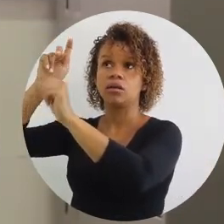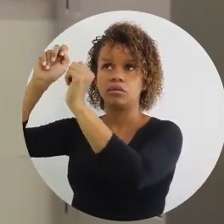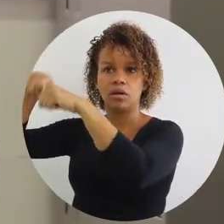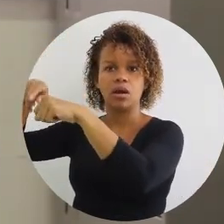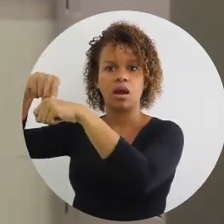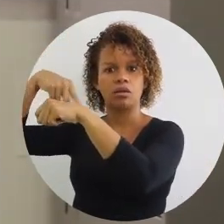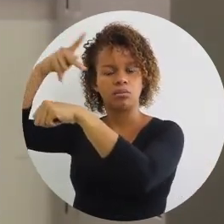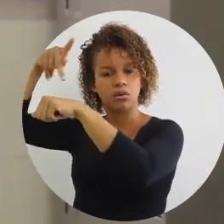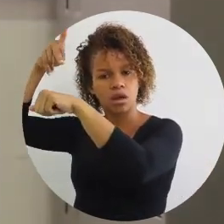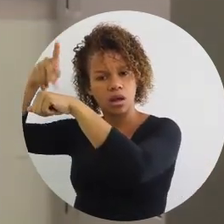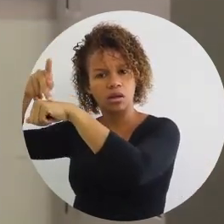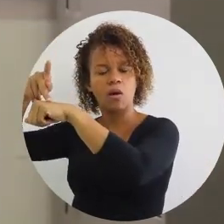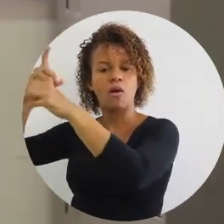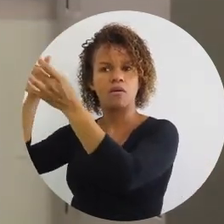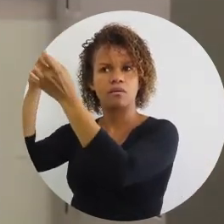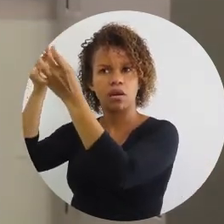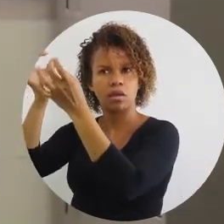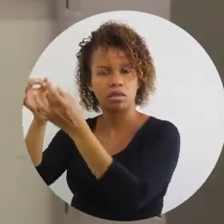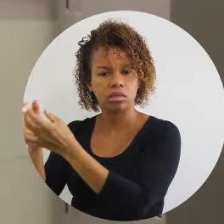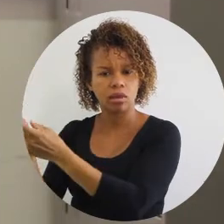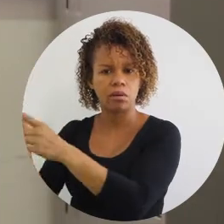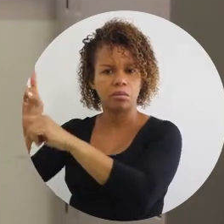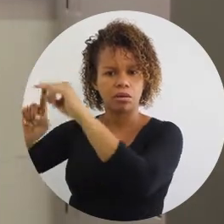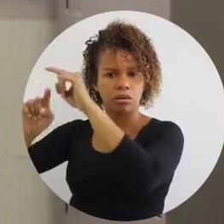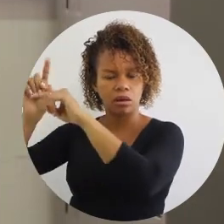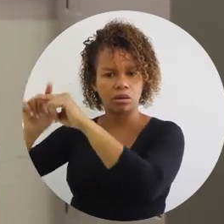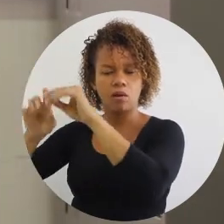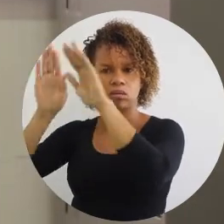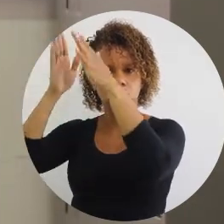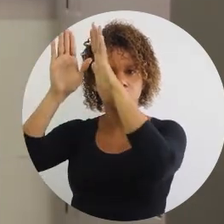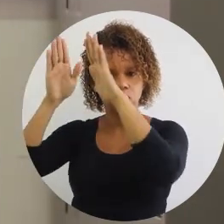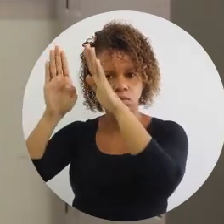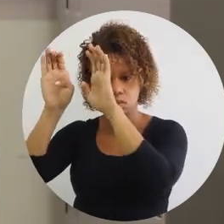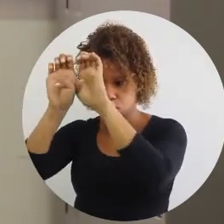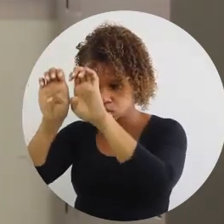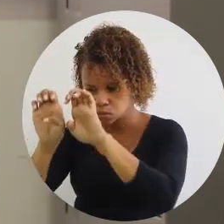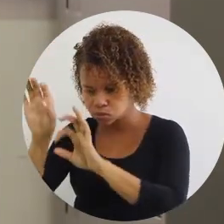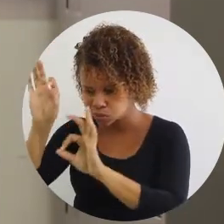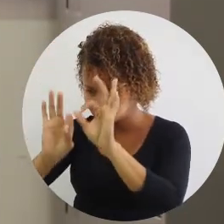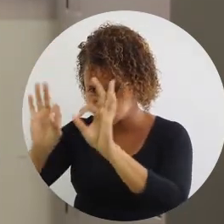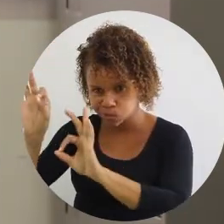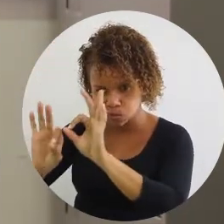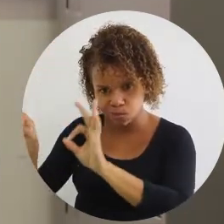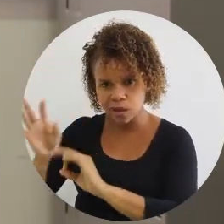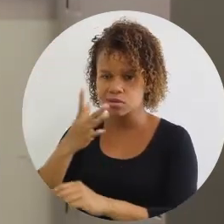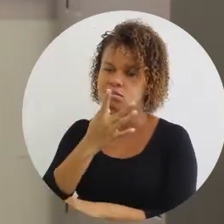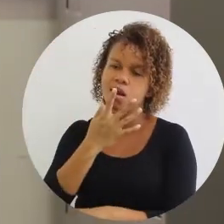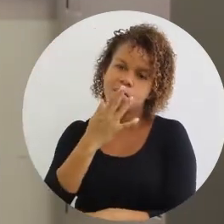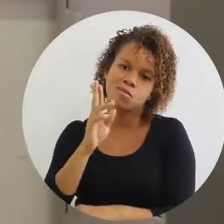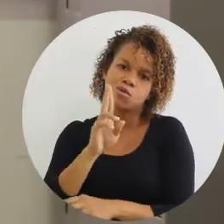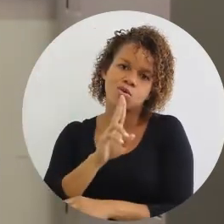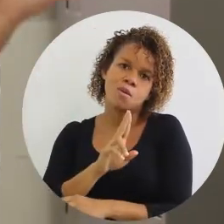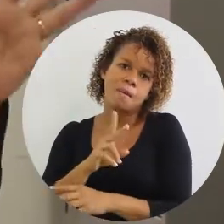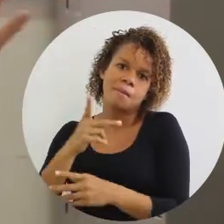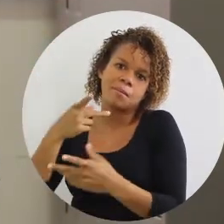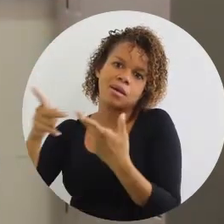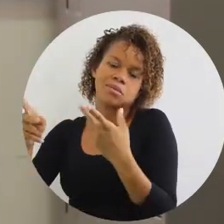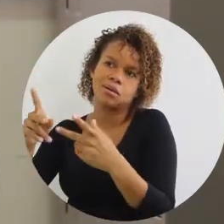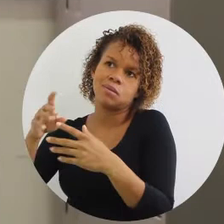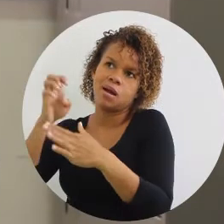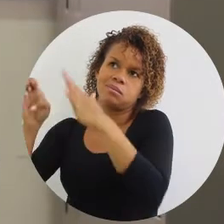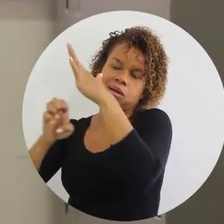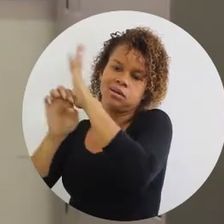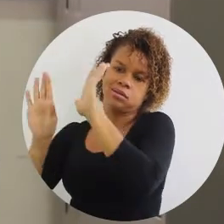ir para o exterior, vou vender esse produto, ele vai ser montado, por exemplo, com partes e peças de uma máquina, de uma determinada